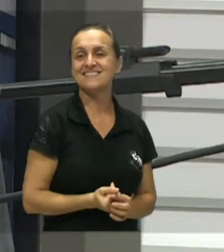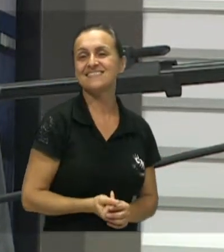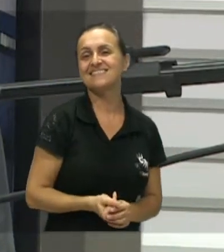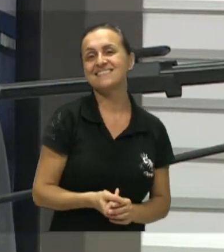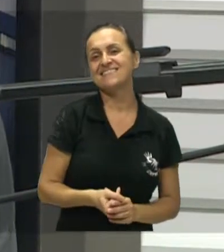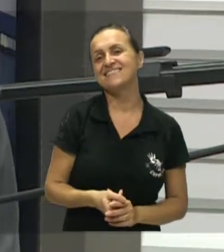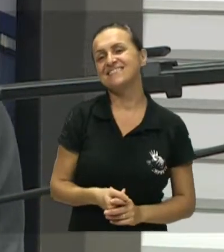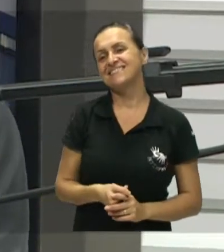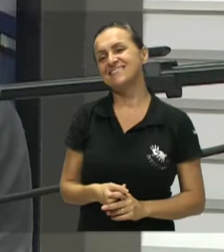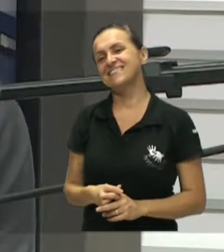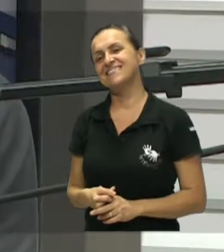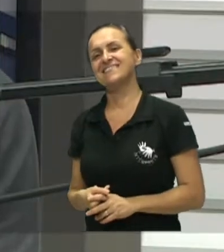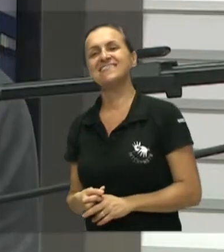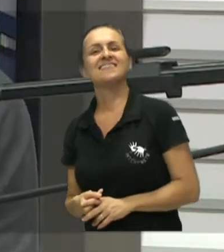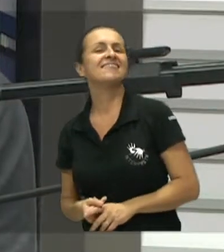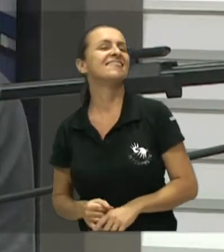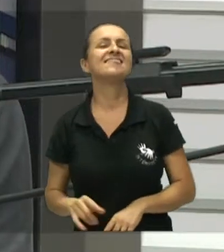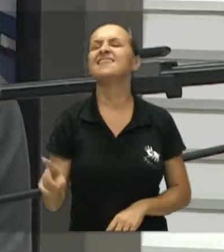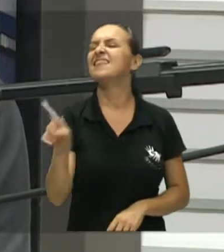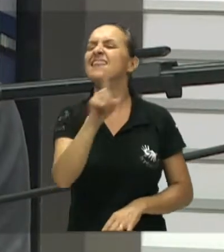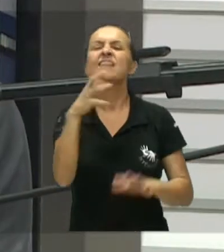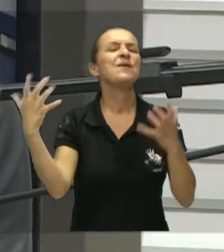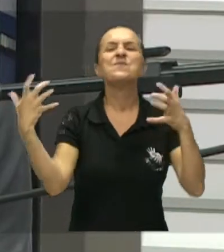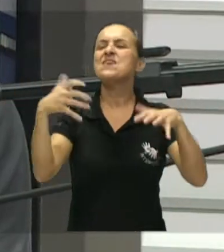Não me leve à lua.